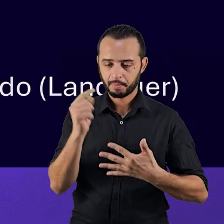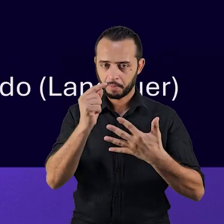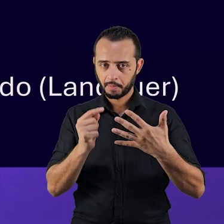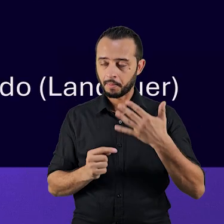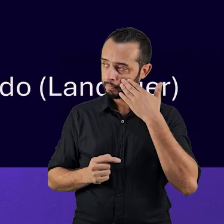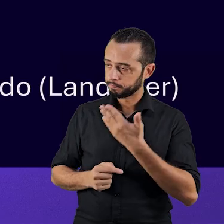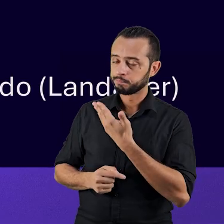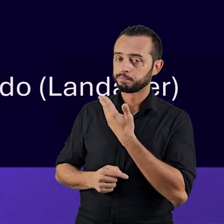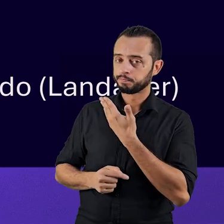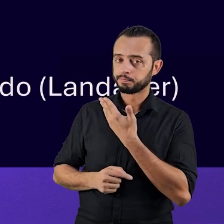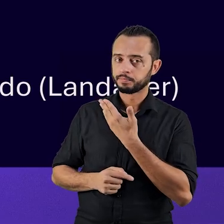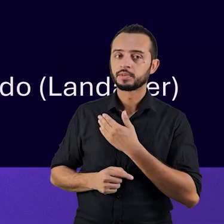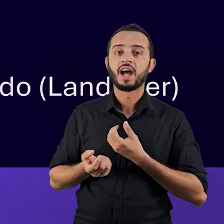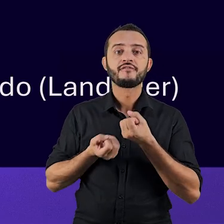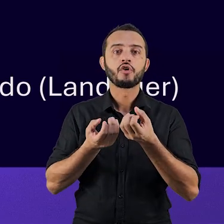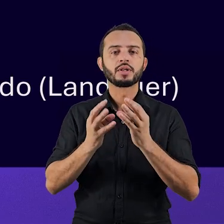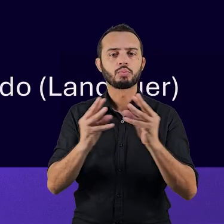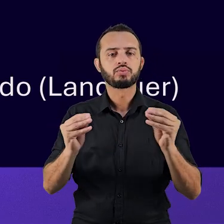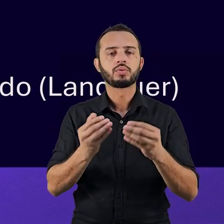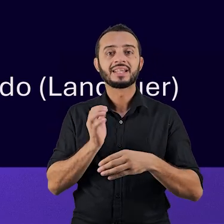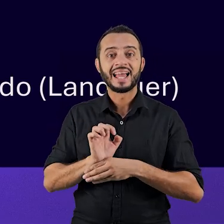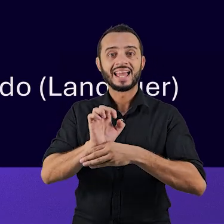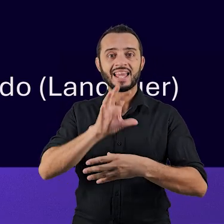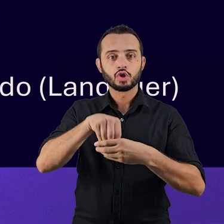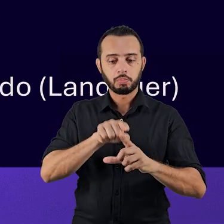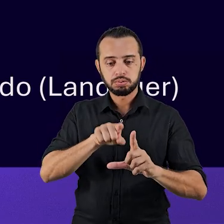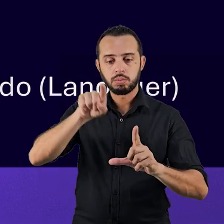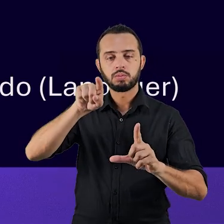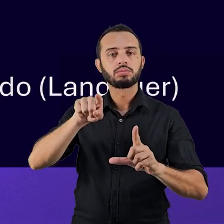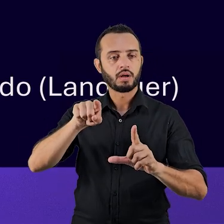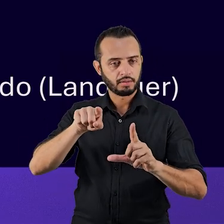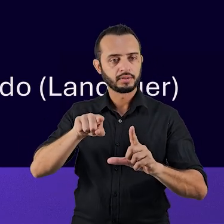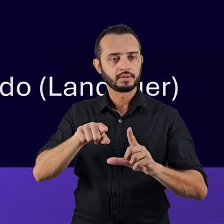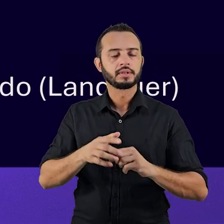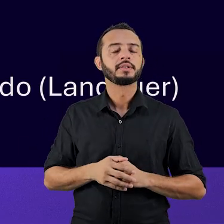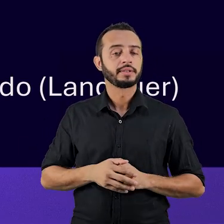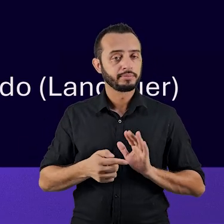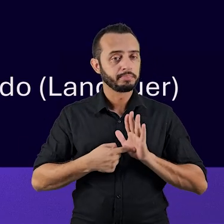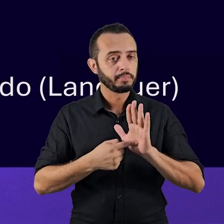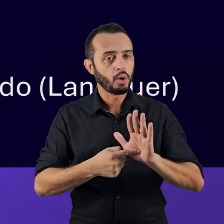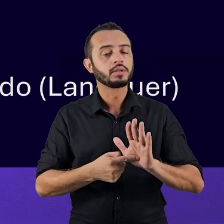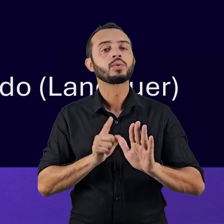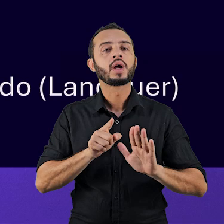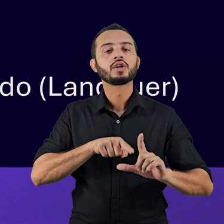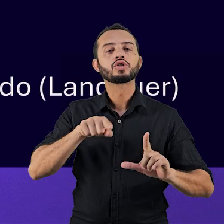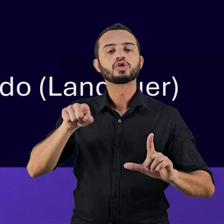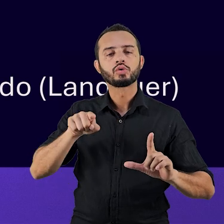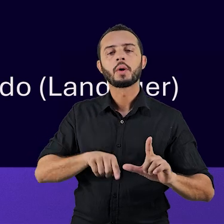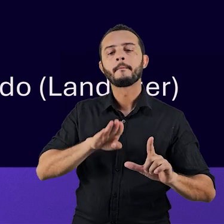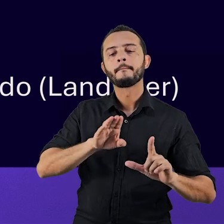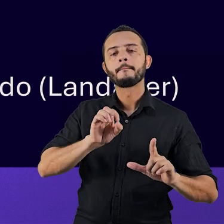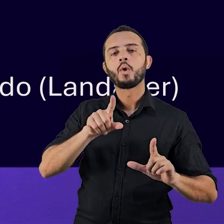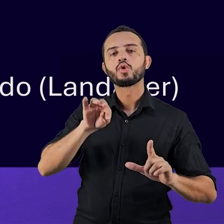destrói informação. Destruir informação aumenta a entropia, e o aumento de entropia, né, custando no mínimo constante de